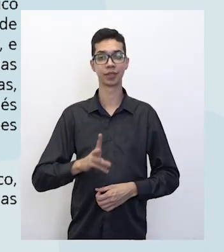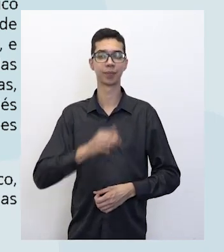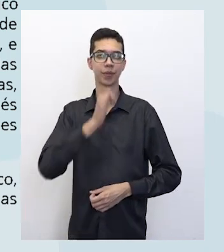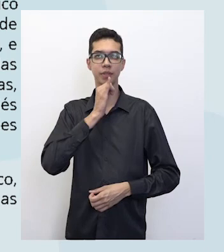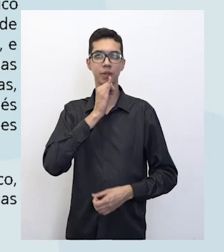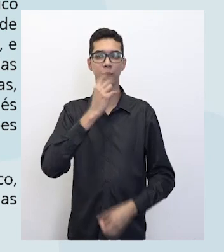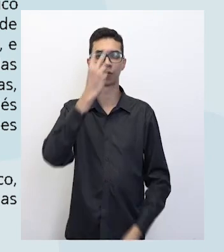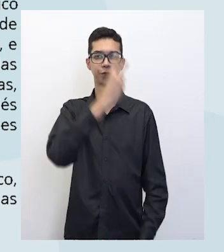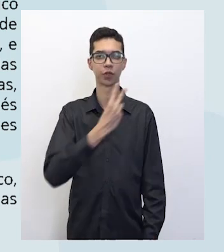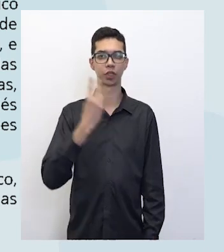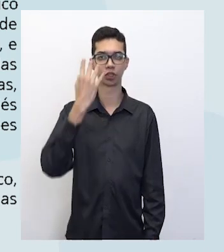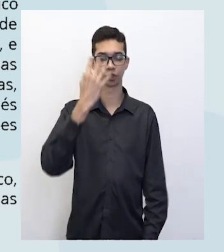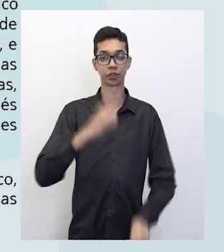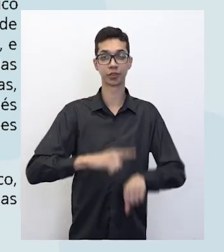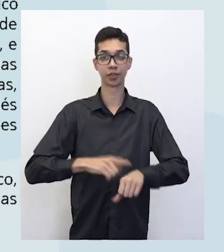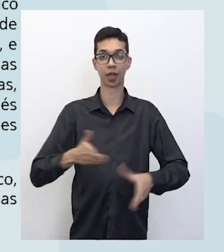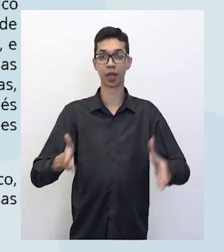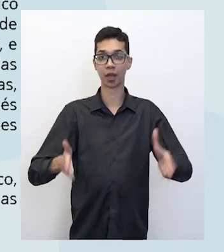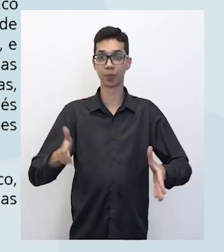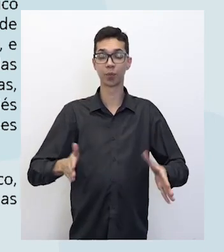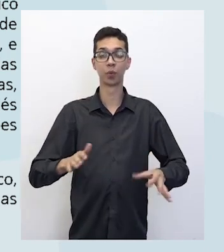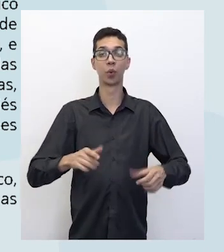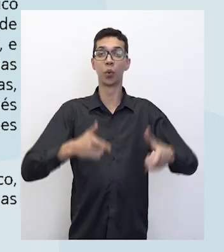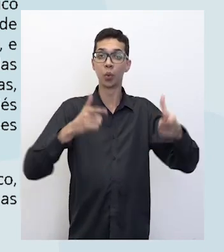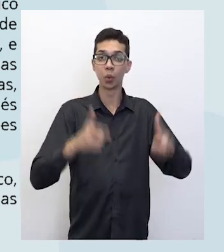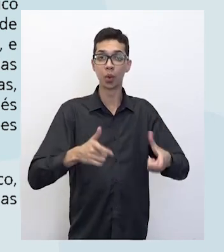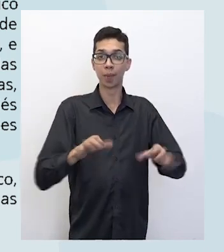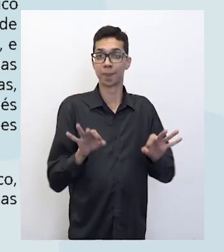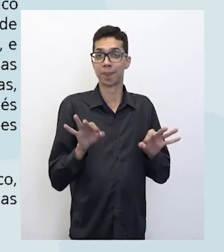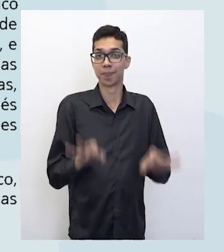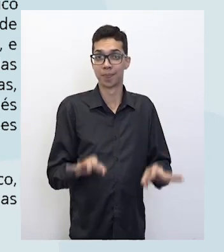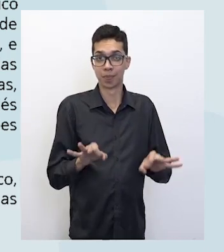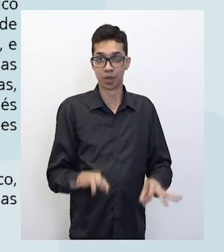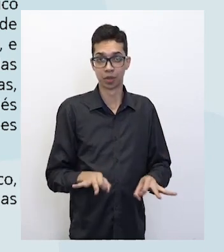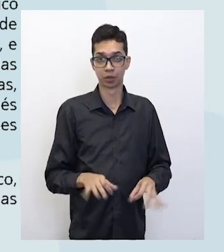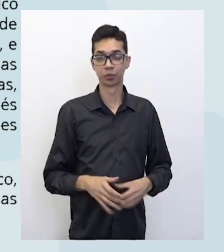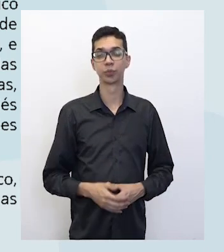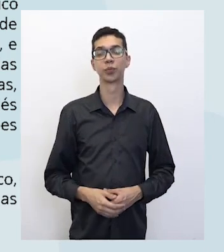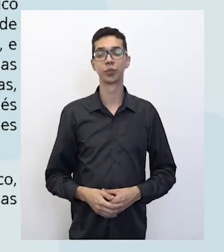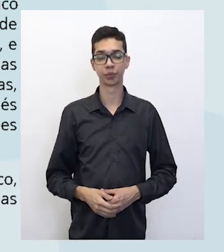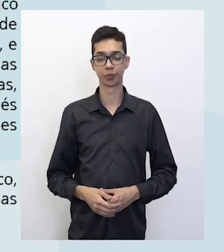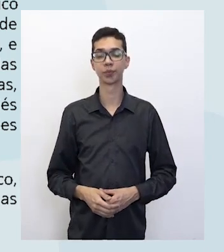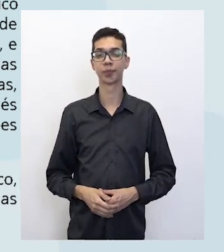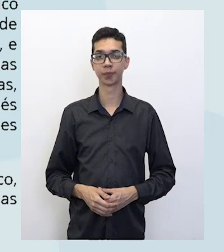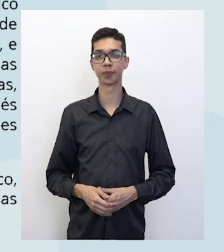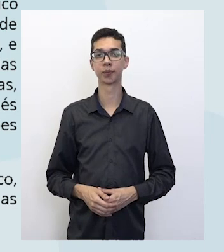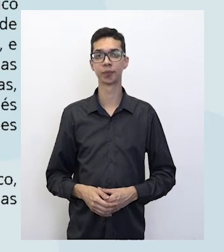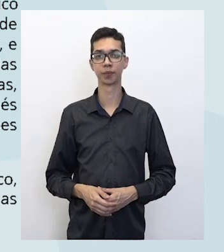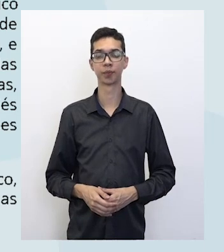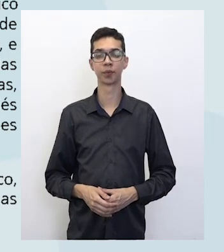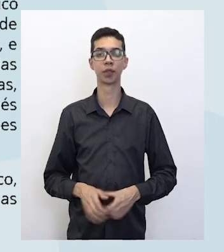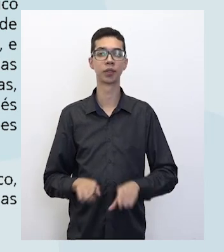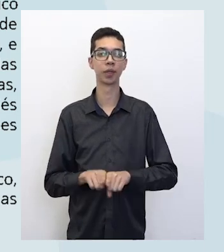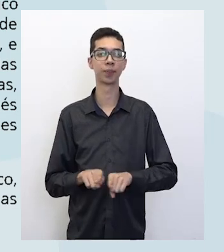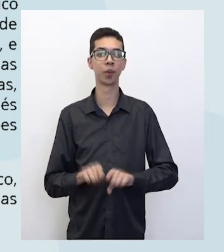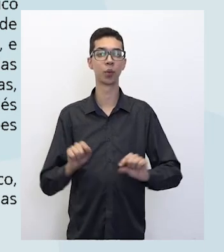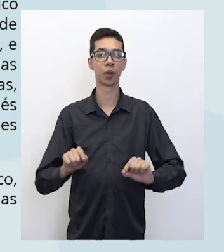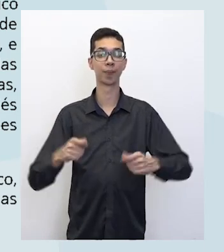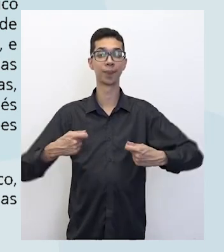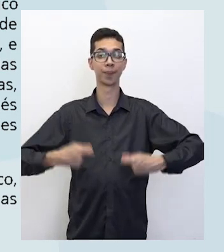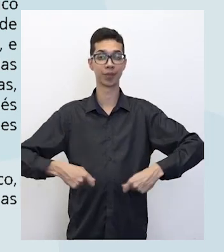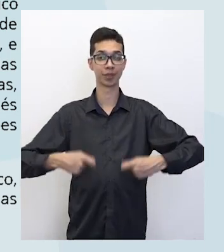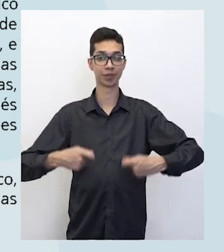24 horas, no mesmo local, tá? E seguindo aí, né, certas unidades, padrões